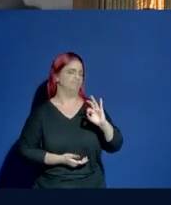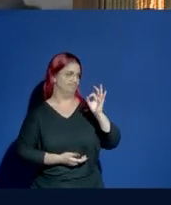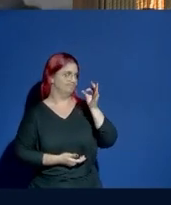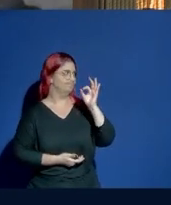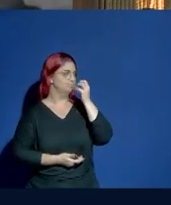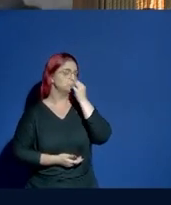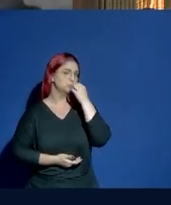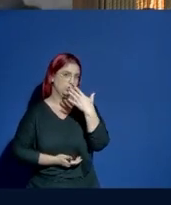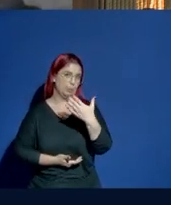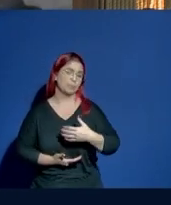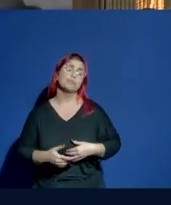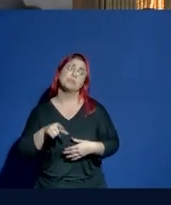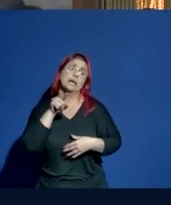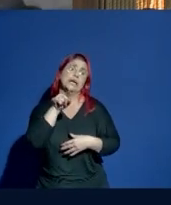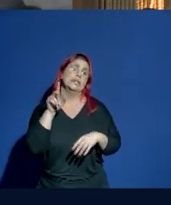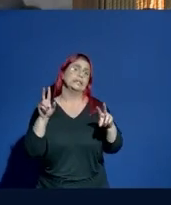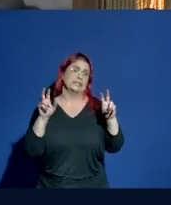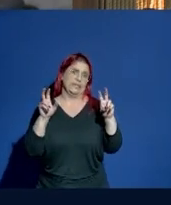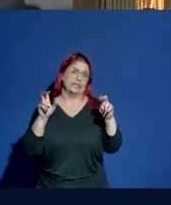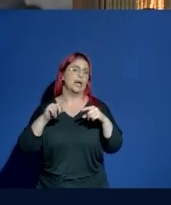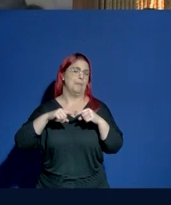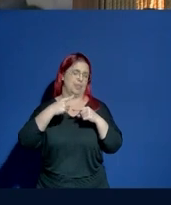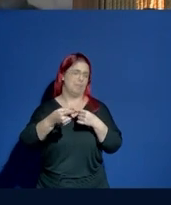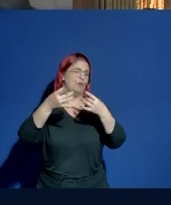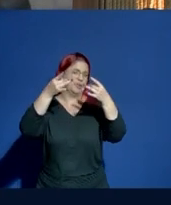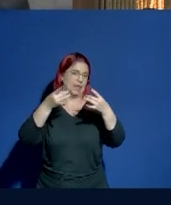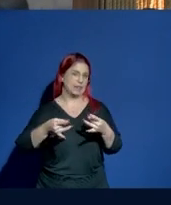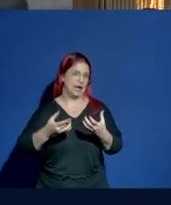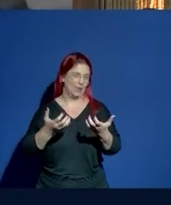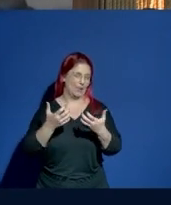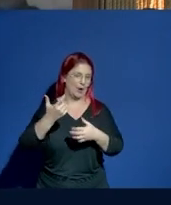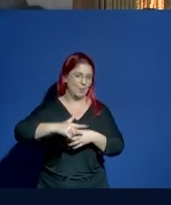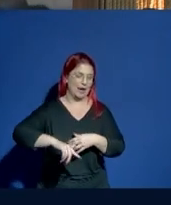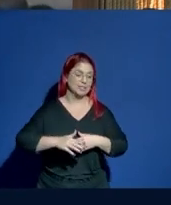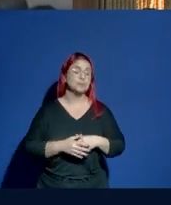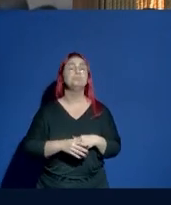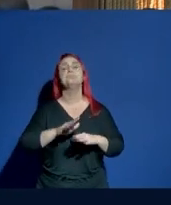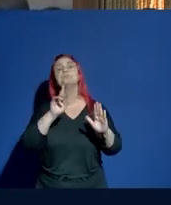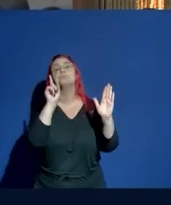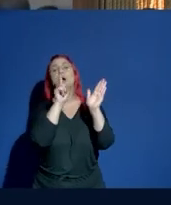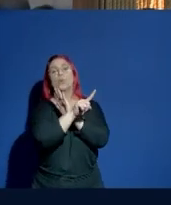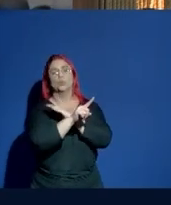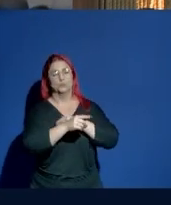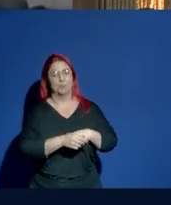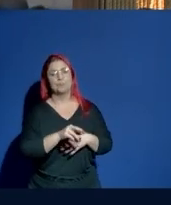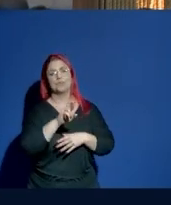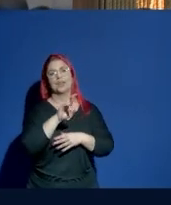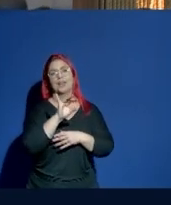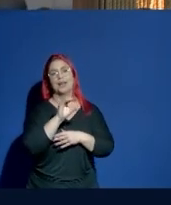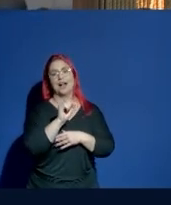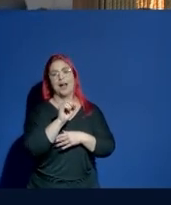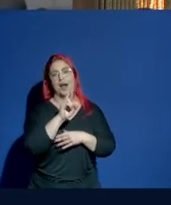Esse é até um tema que depois eu quero falar em mais detalhe. Deixa eu fazer uma pergunta para o Ricardo.